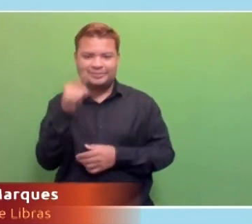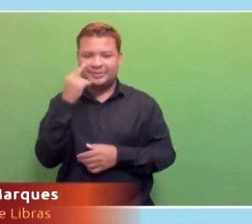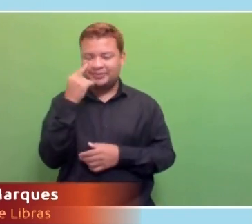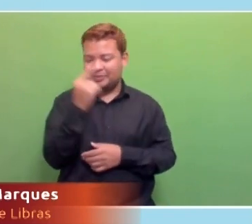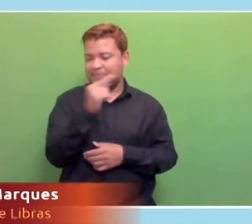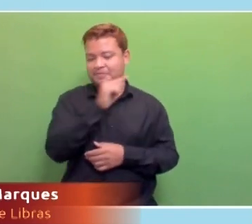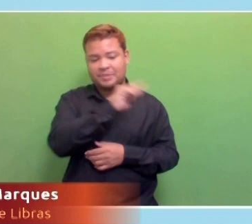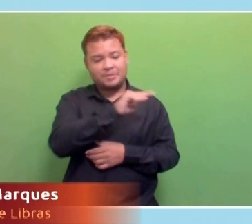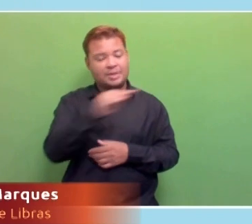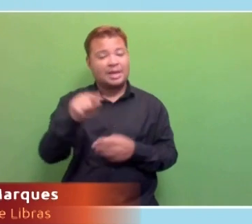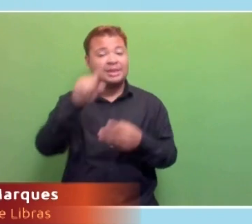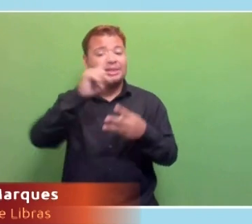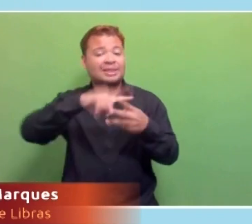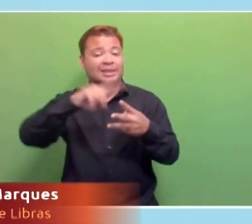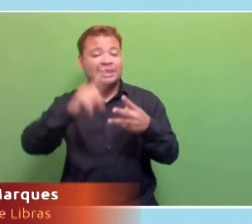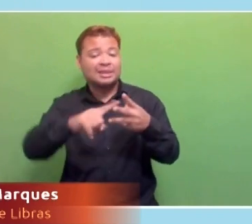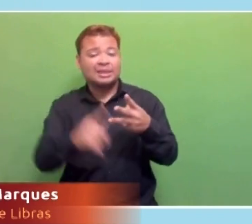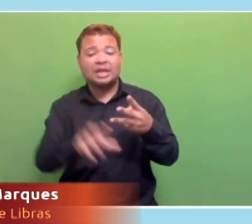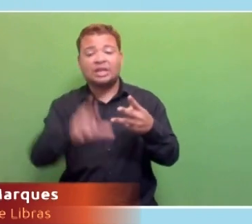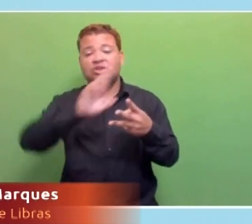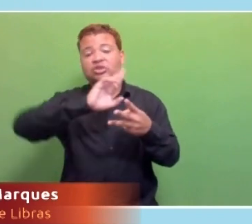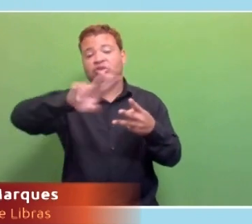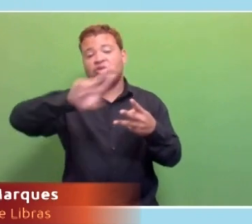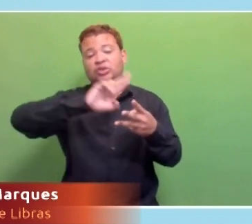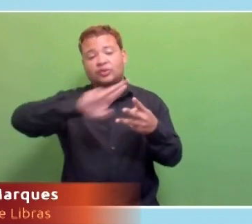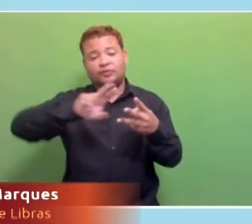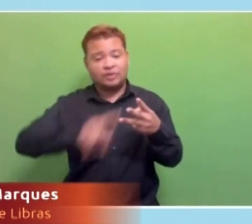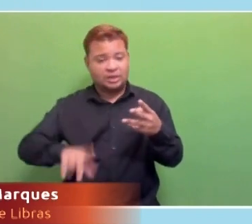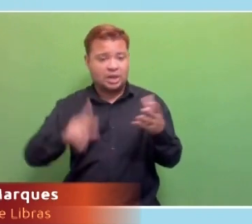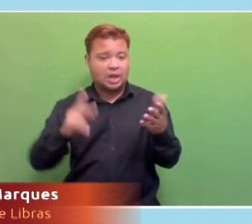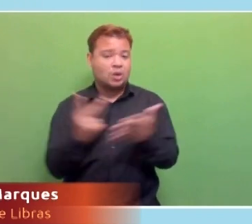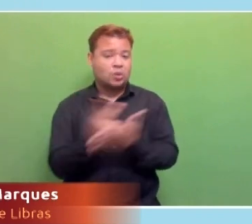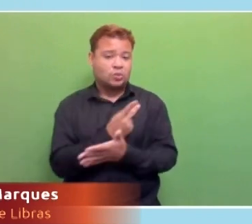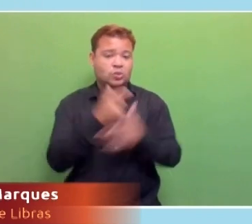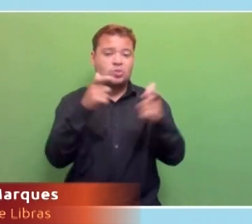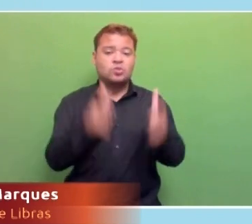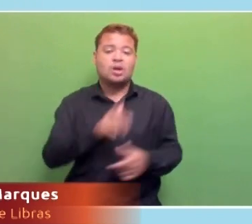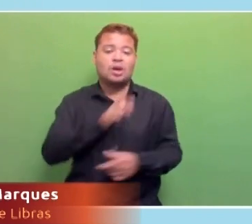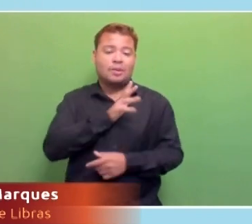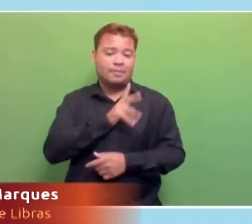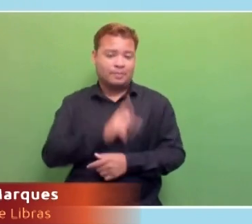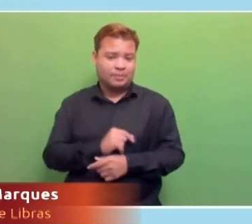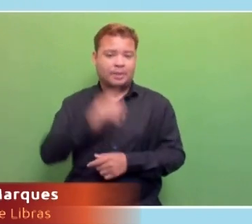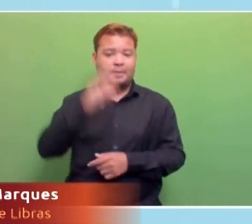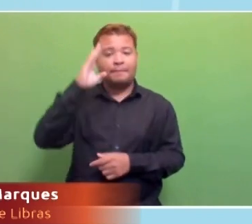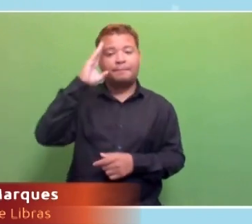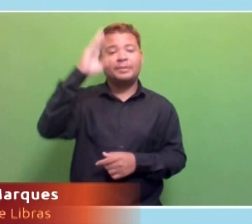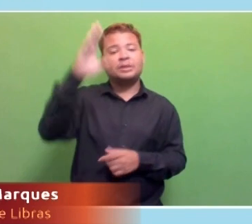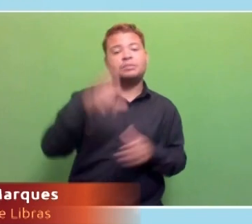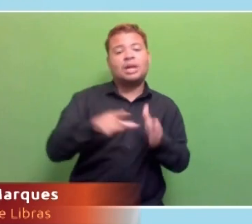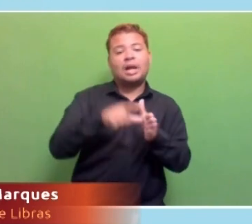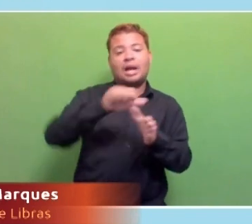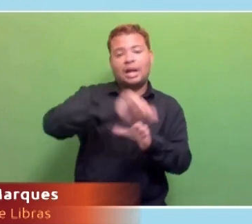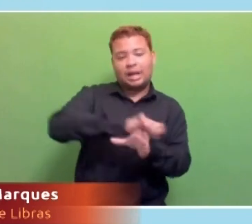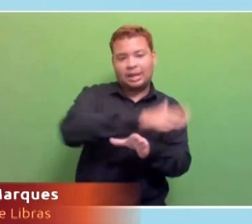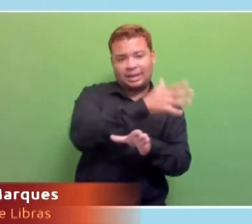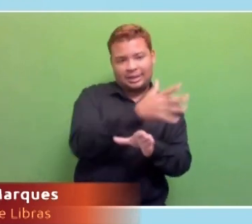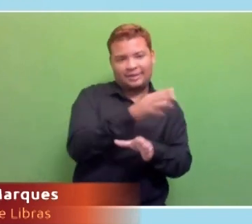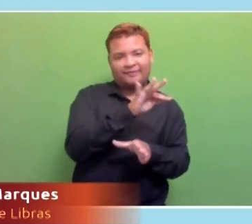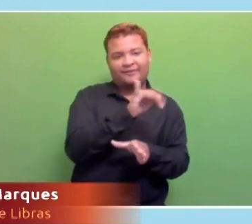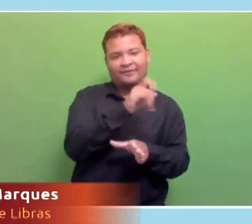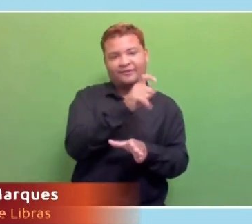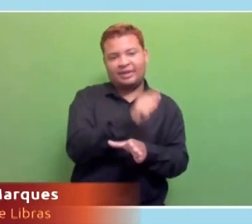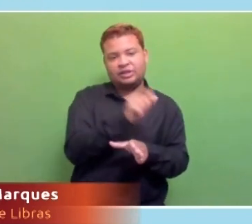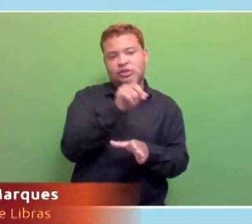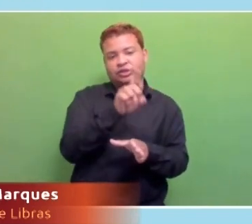Palestina hoje, né? E o conflito atual é, sobretudo, concentrado na faixa de Gaza. Professor, já que o senhor tocou nesse ponto, dá para